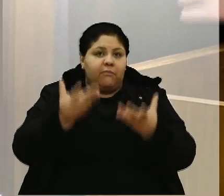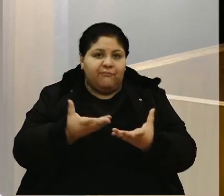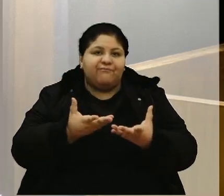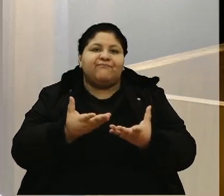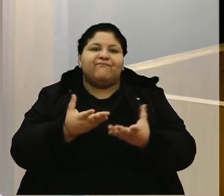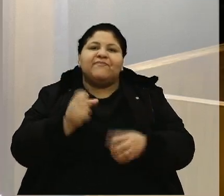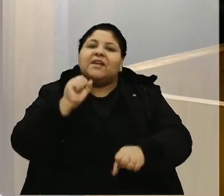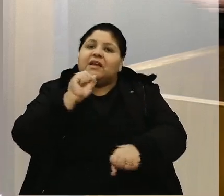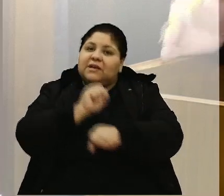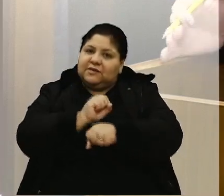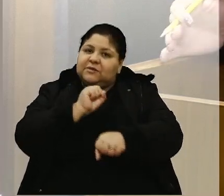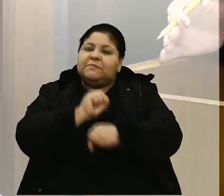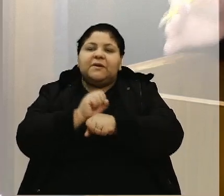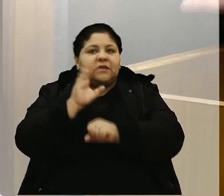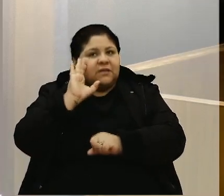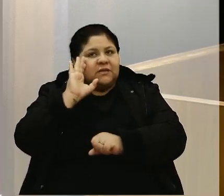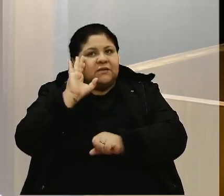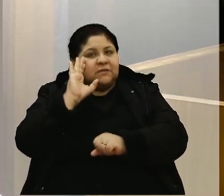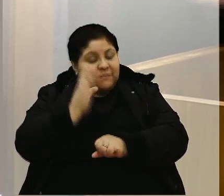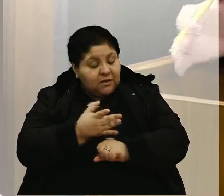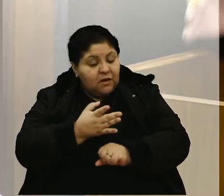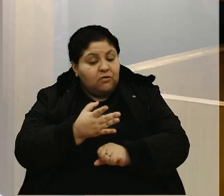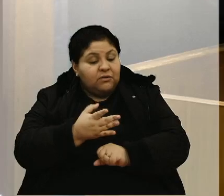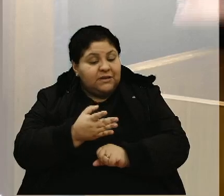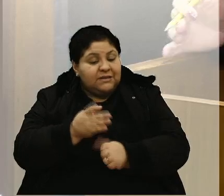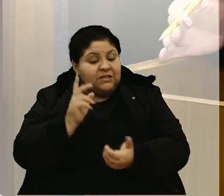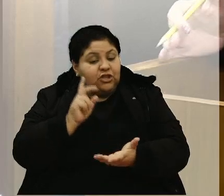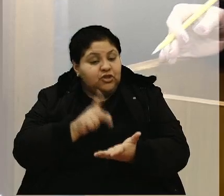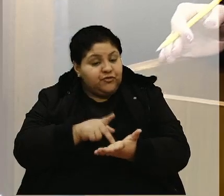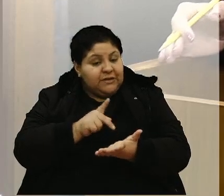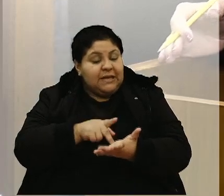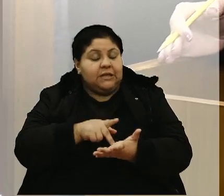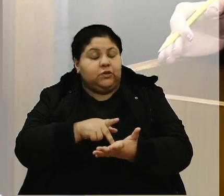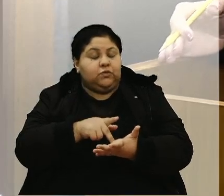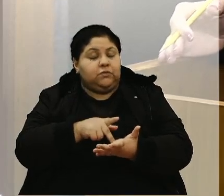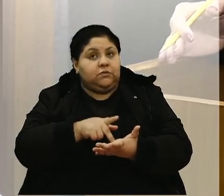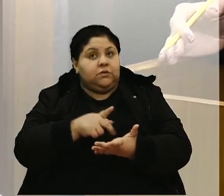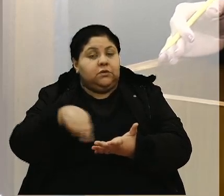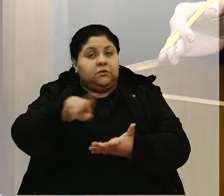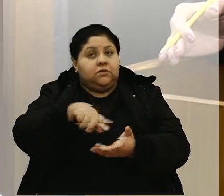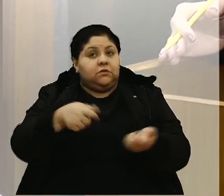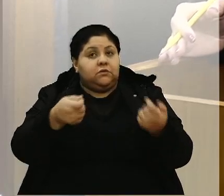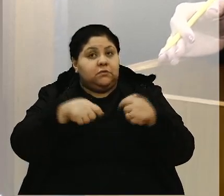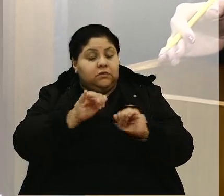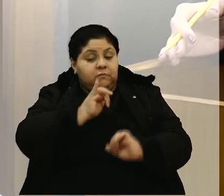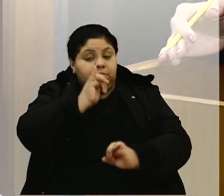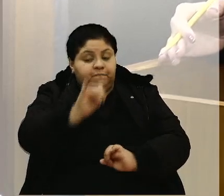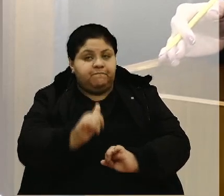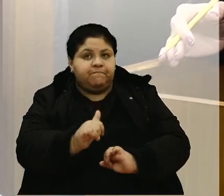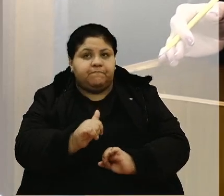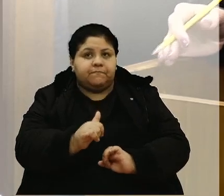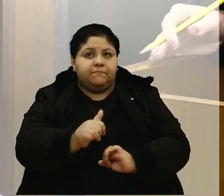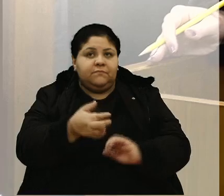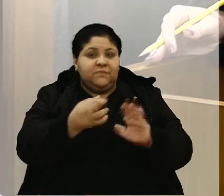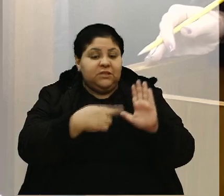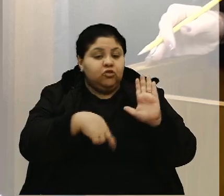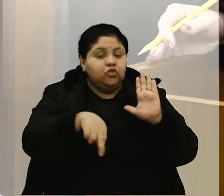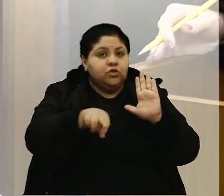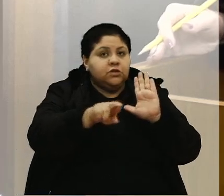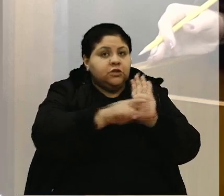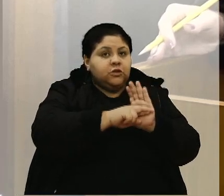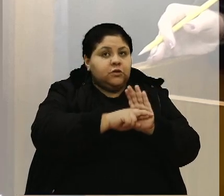que saia do discurso e que entre de fato. A gente precisa dizer, inclusive, que a recomposição